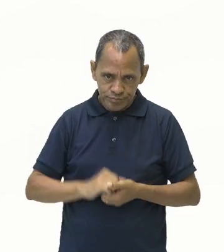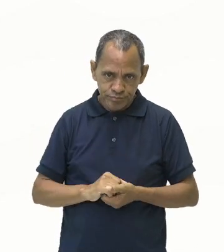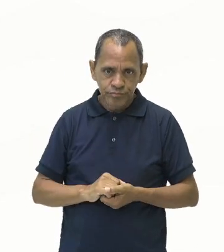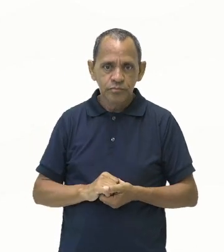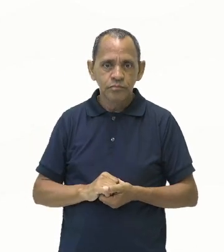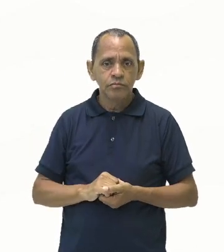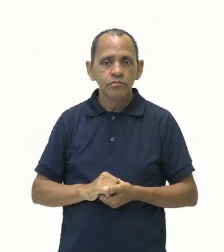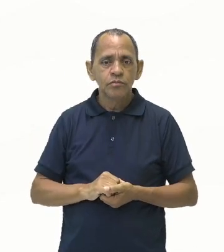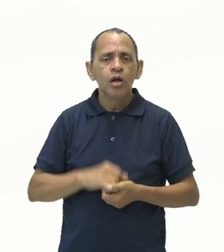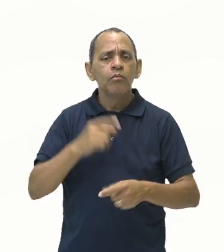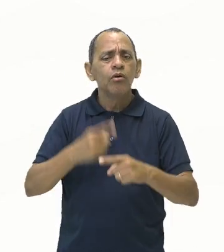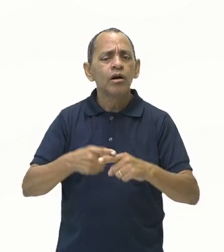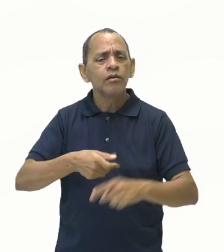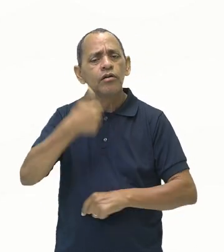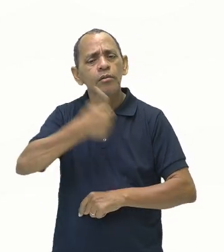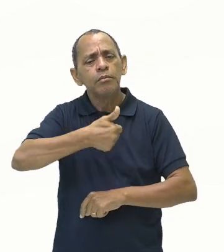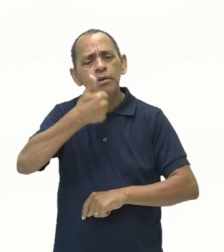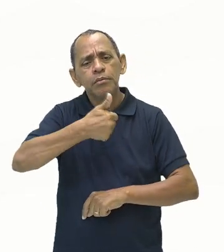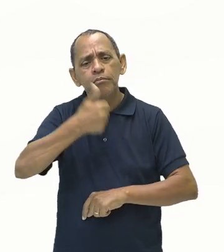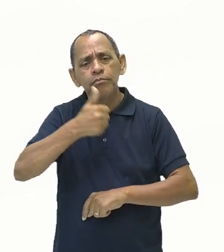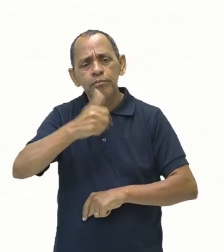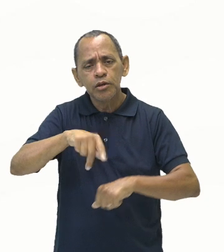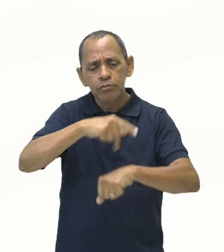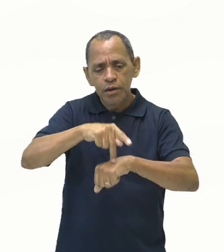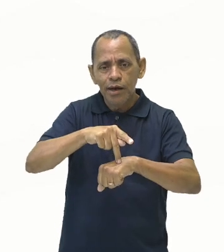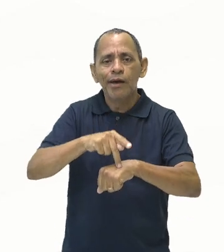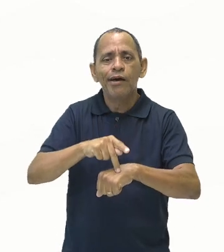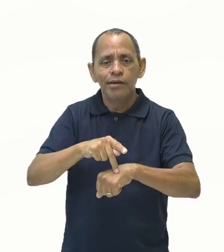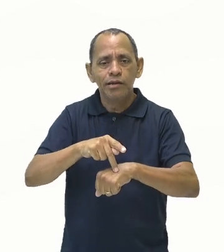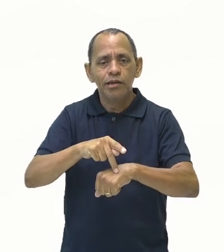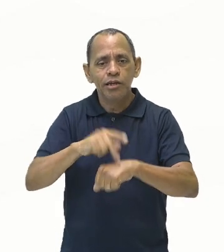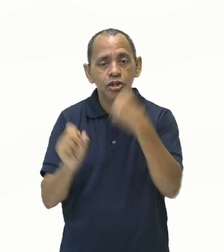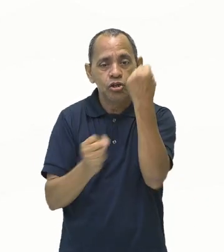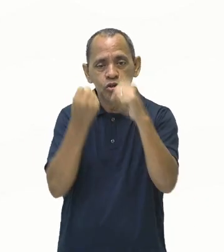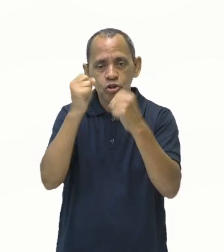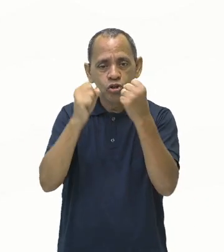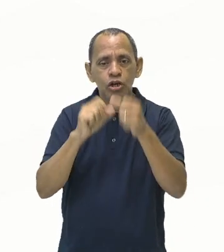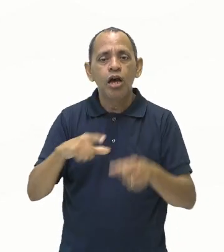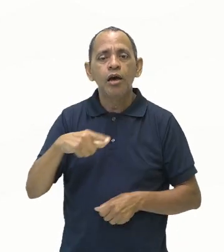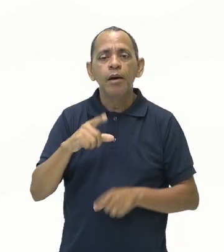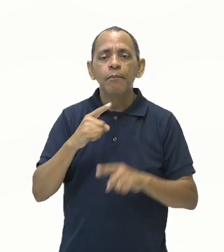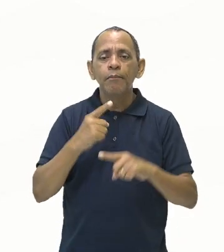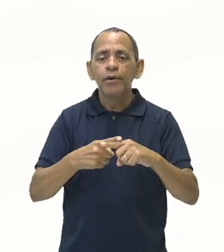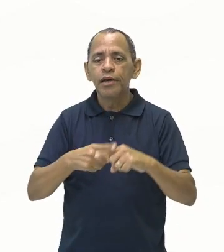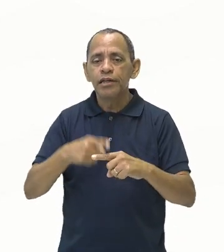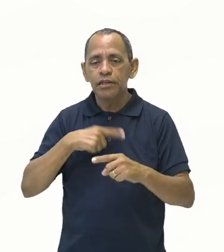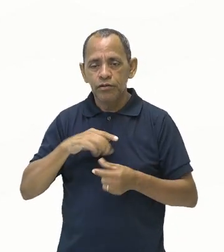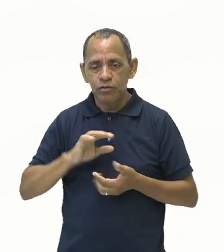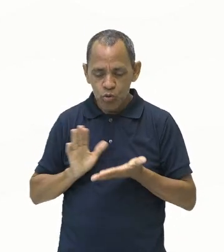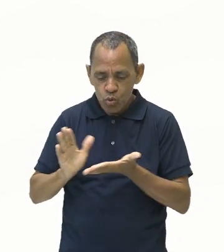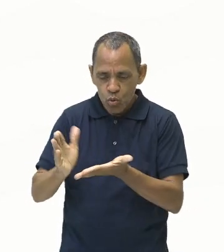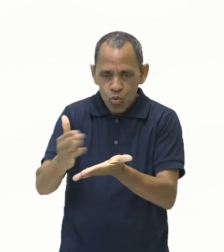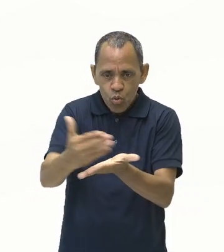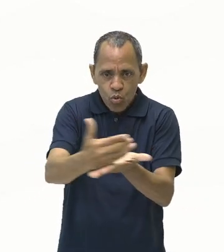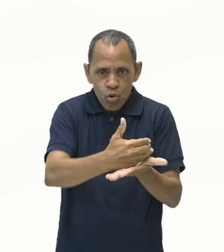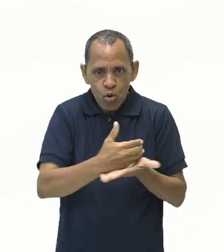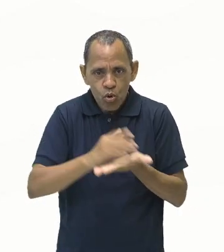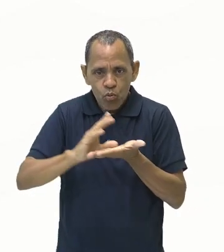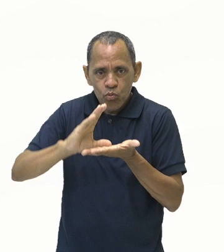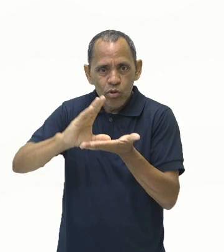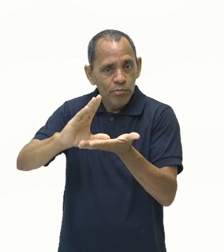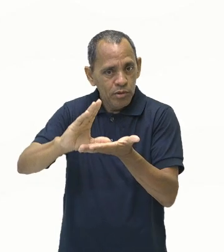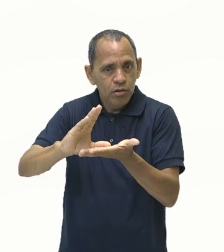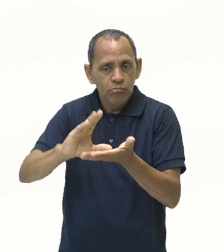nação a se industrializar. Nós temos aqui o acúmulo de capital, ou seja,